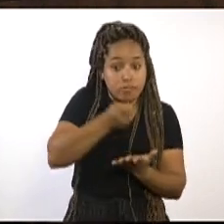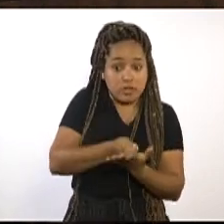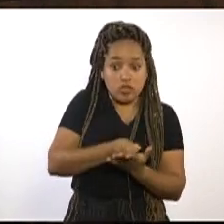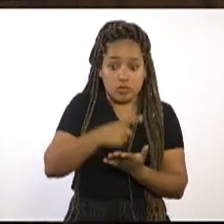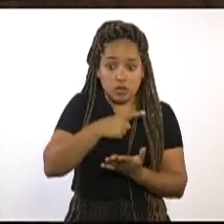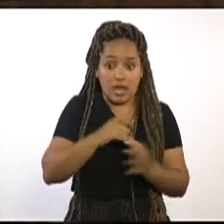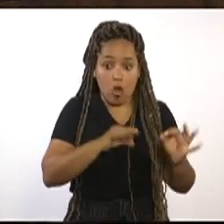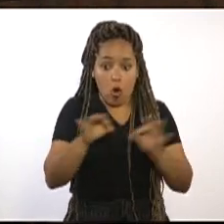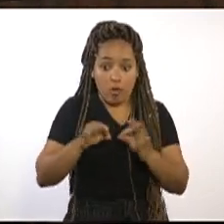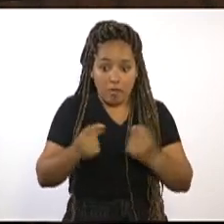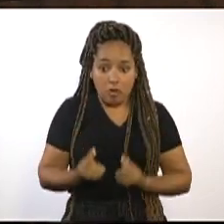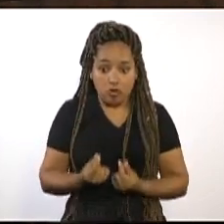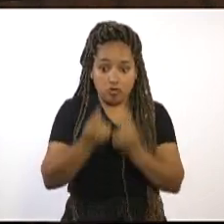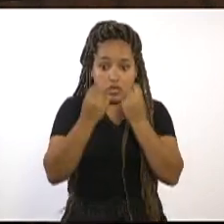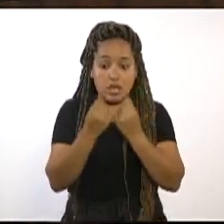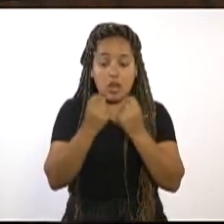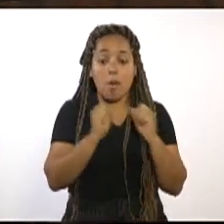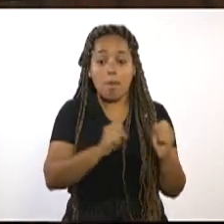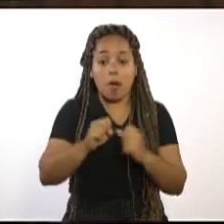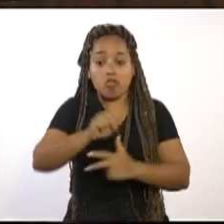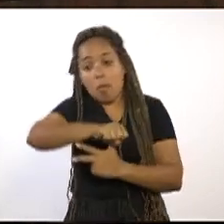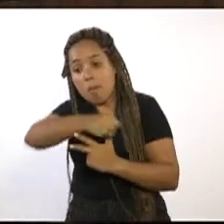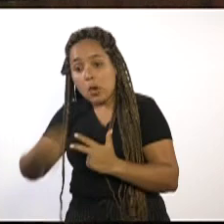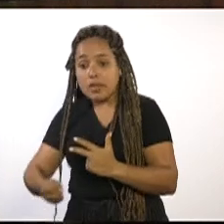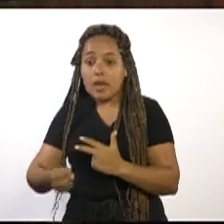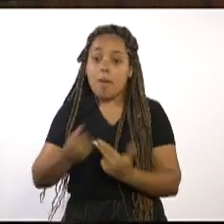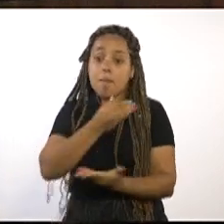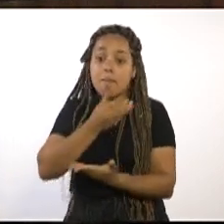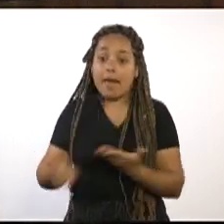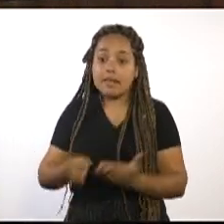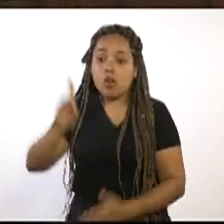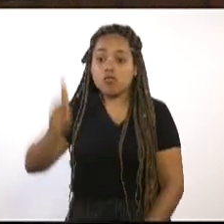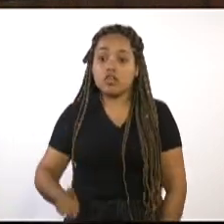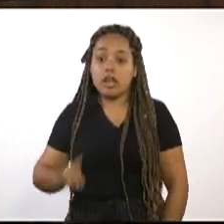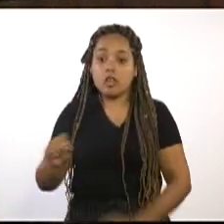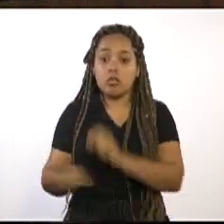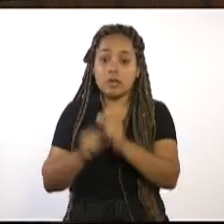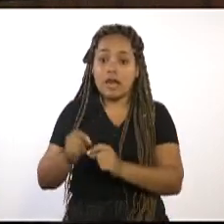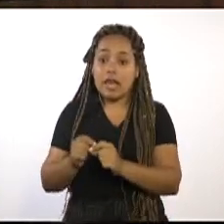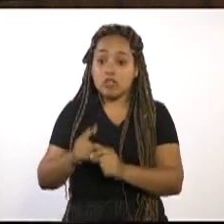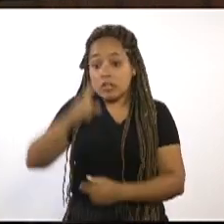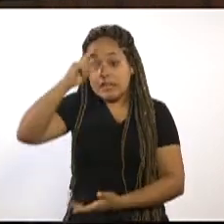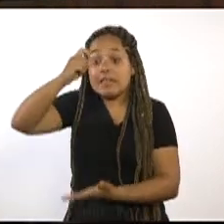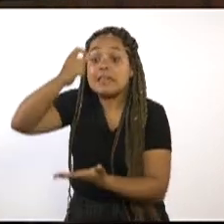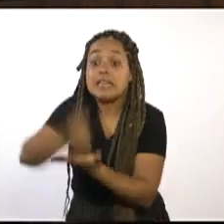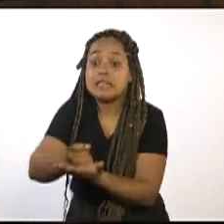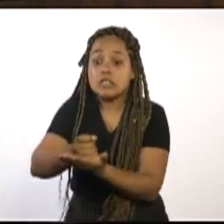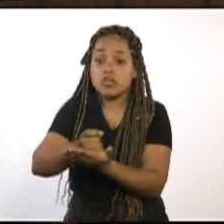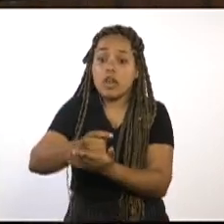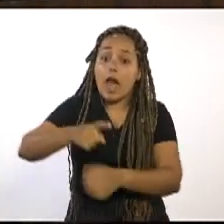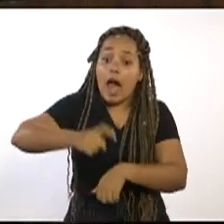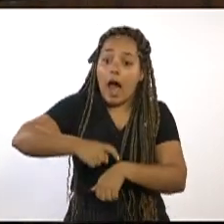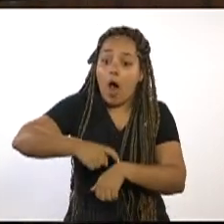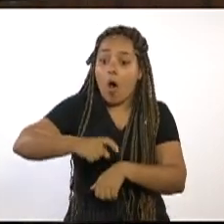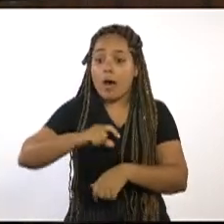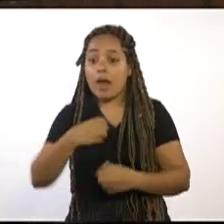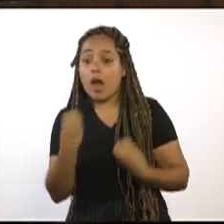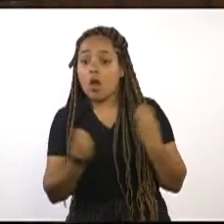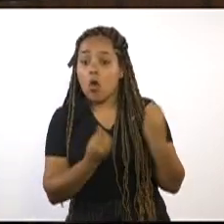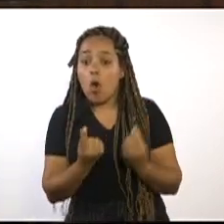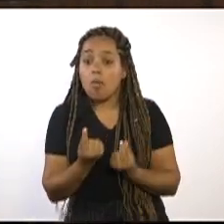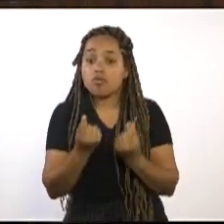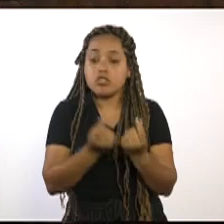governo perderia o poder de discrição, ou seja, a capacidade de decidir, a discricionariedade. Há